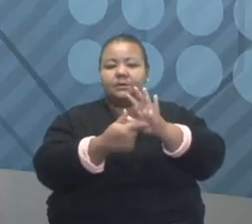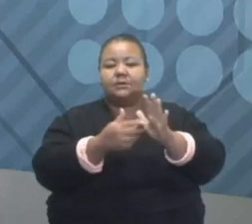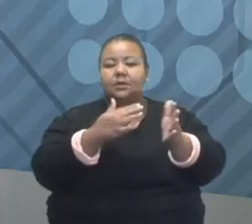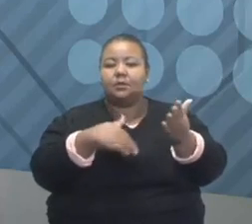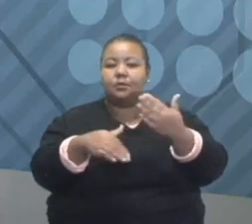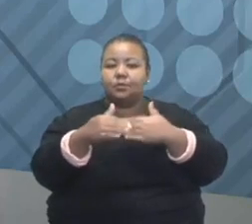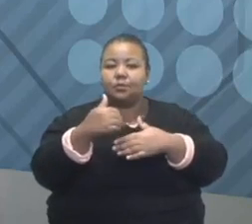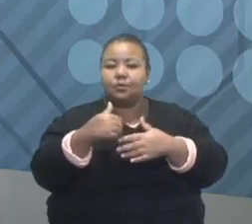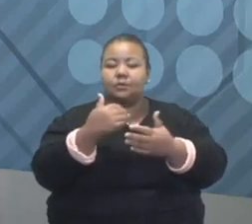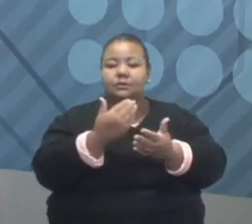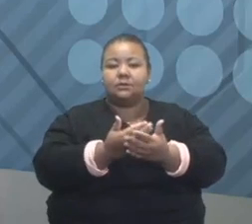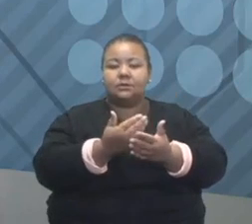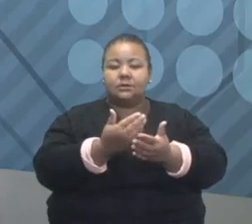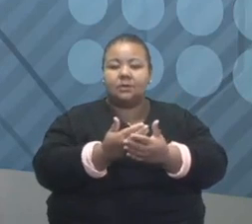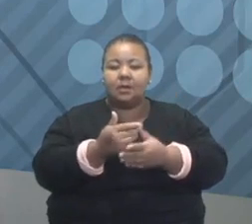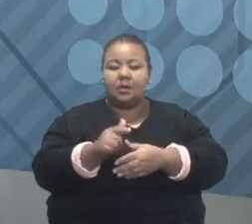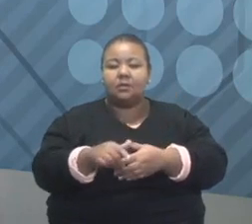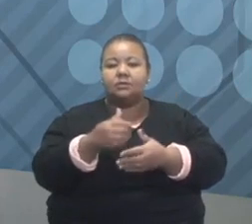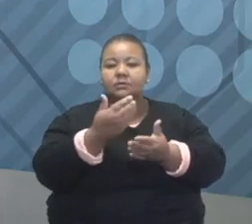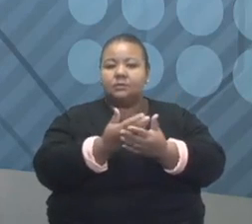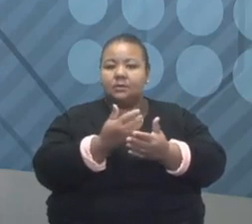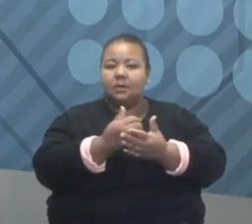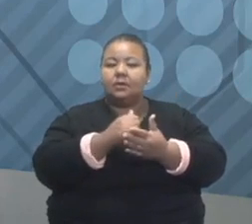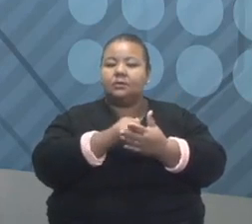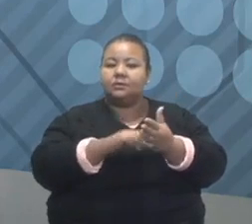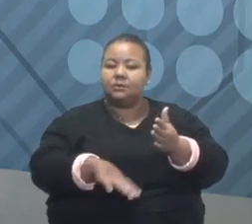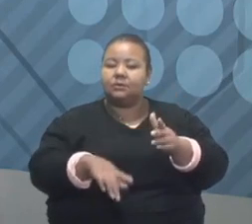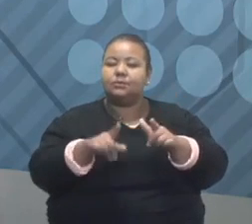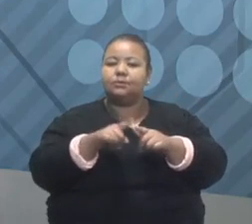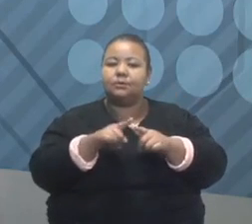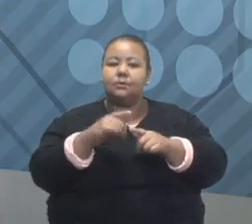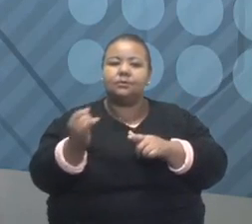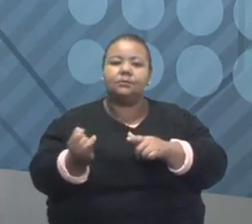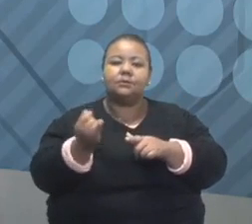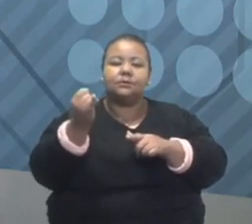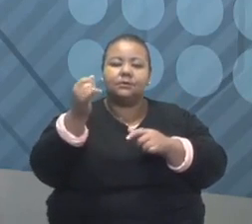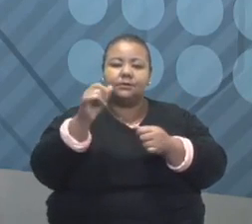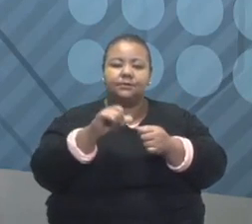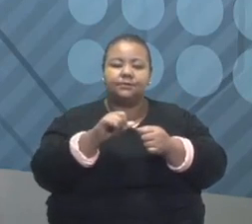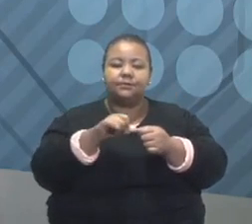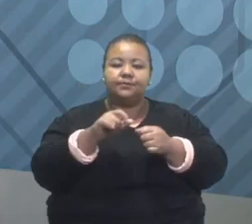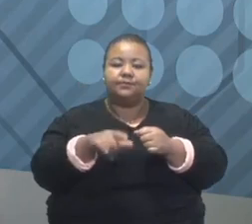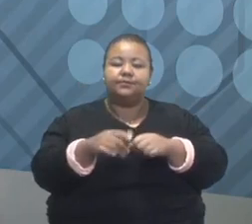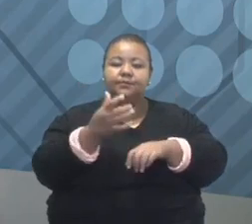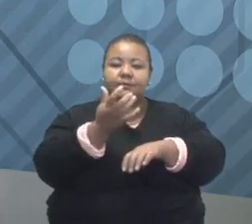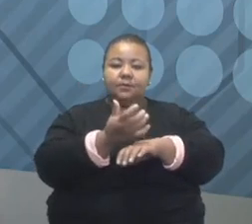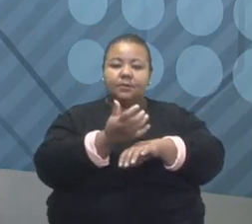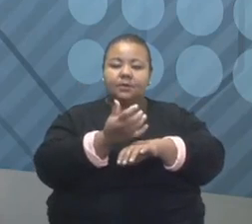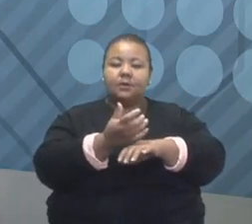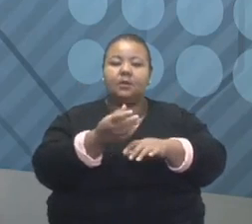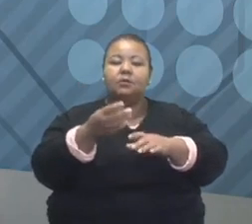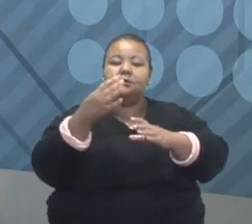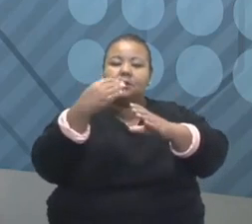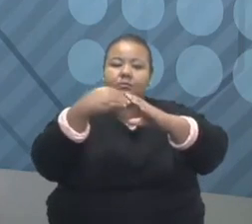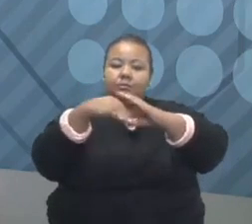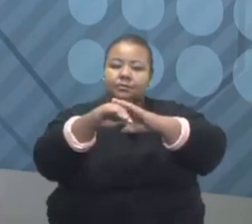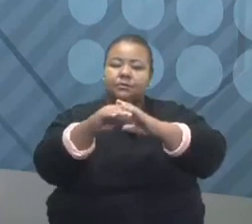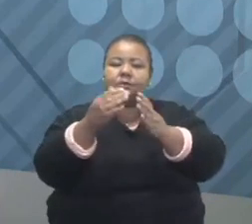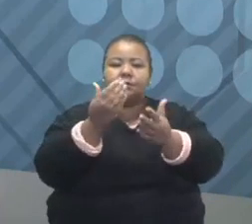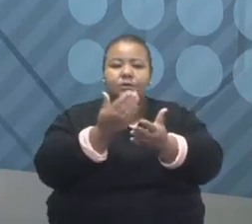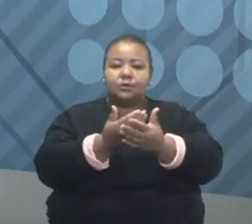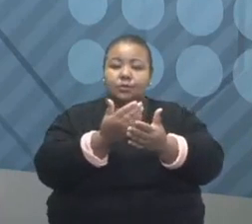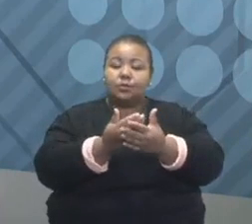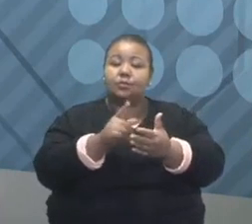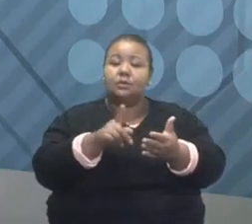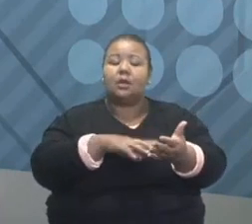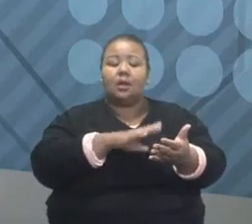as nossas aulas. A sua aula atividade também é importante que você faça. O material complementar enviado, estude por ele. O material do